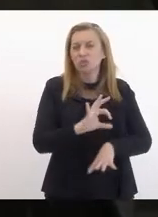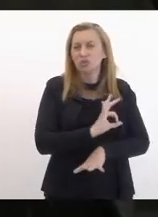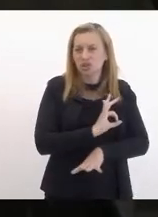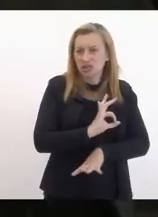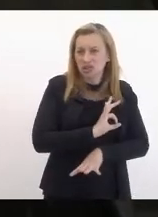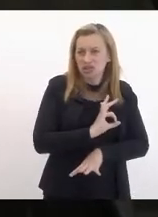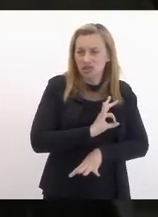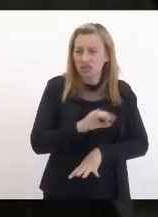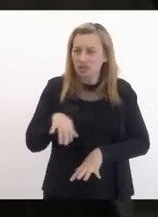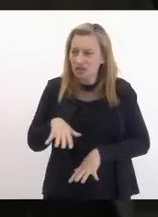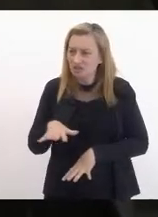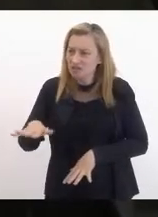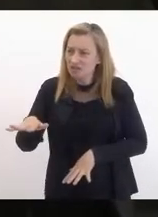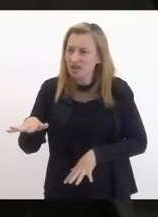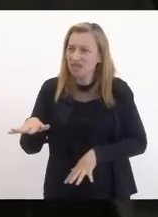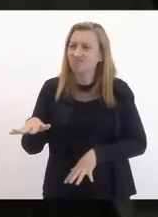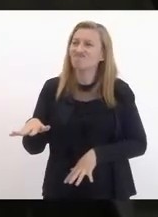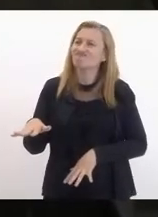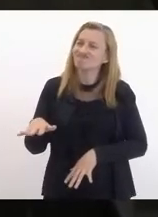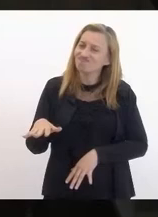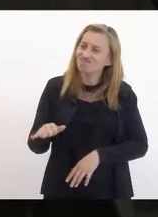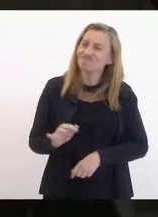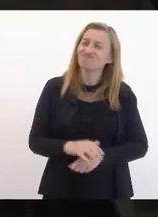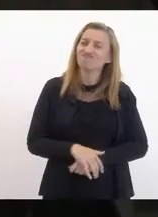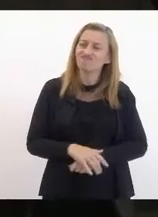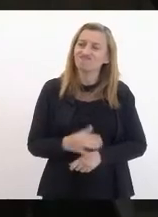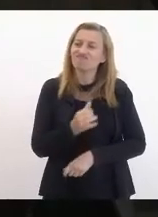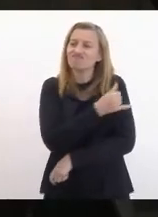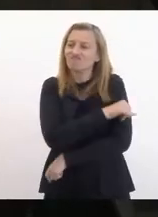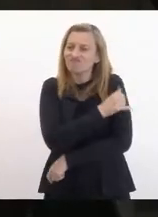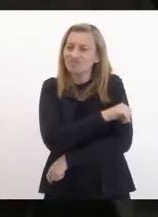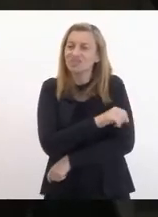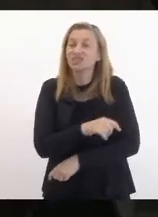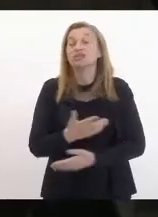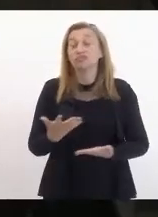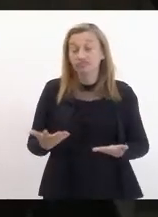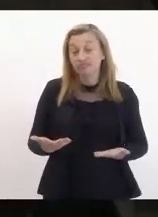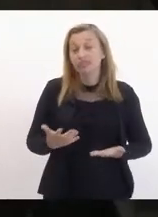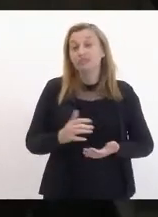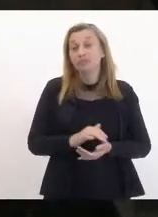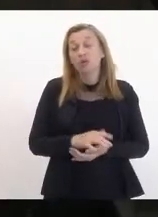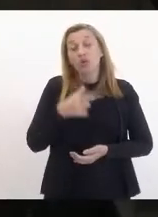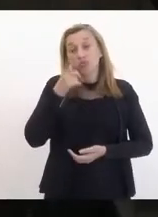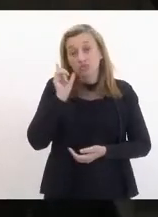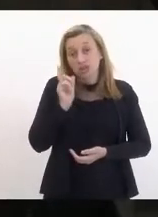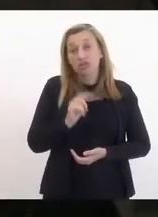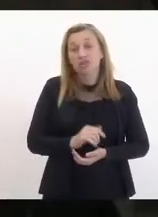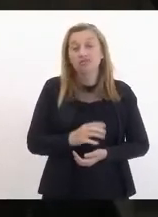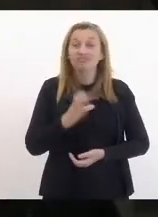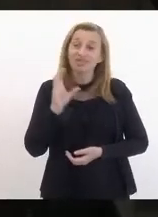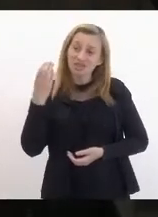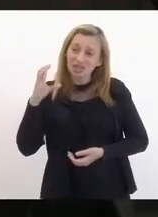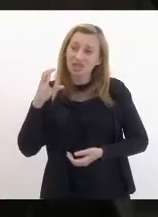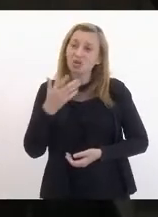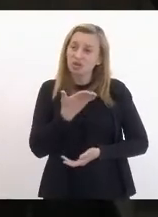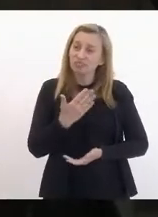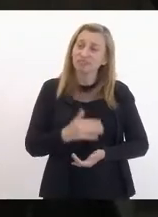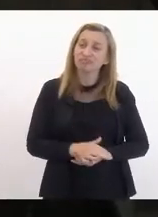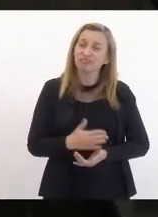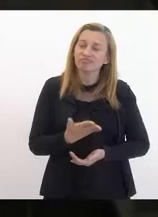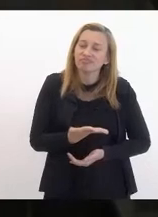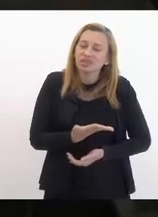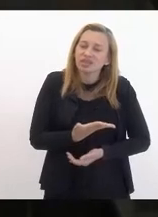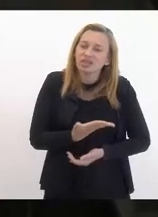nos territórios de favela e áreas populares do Rio de Janeiro, desta feita, ontem, em Niterói, minha